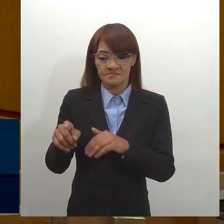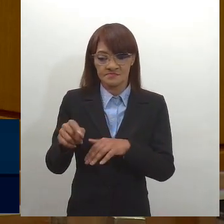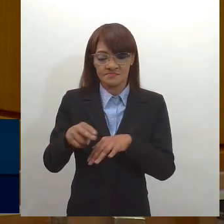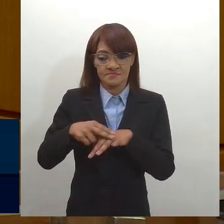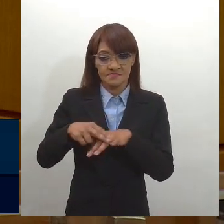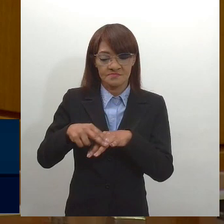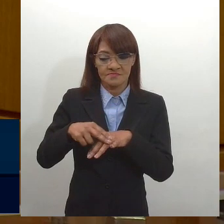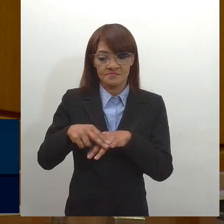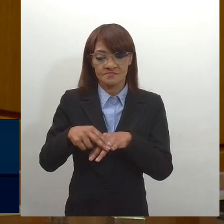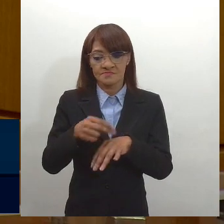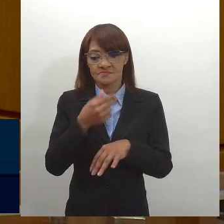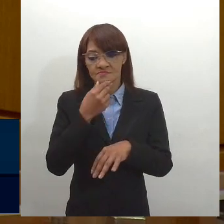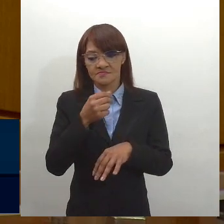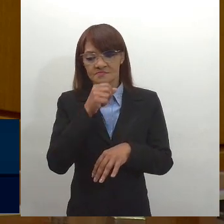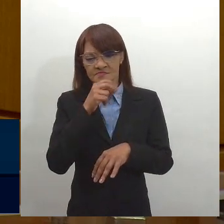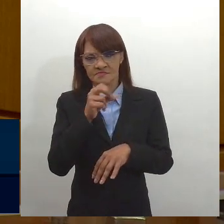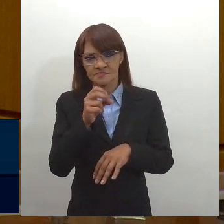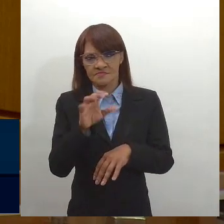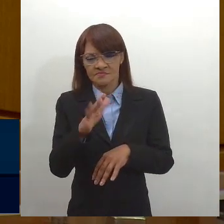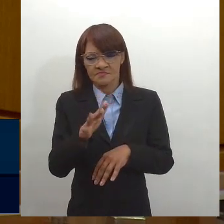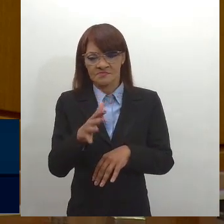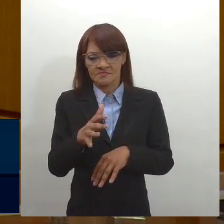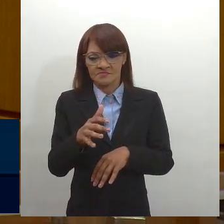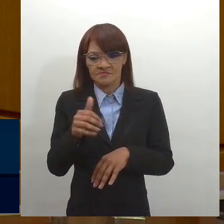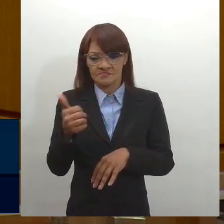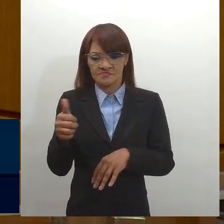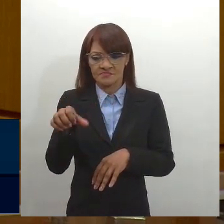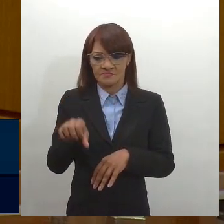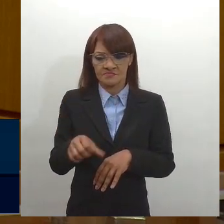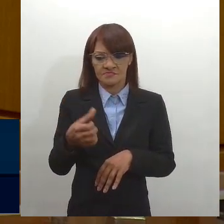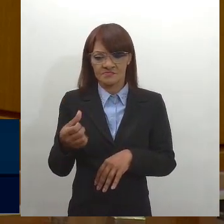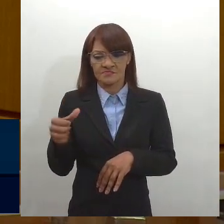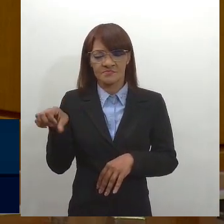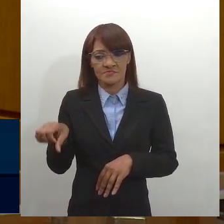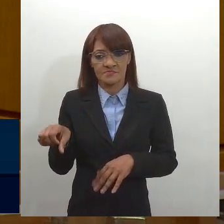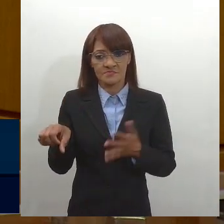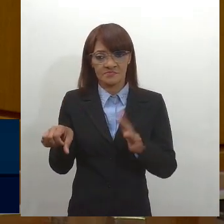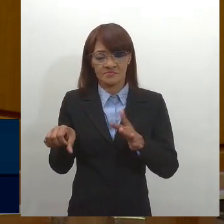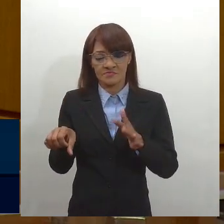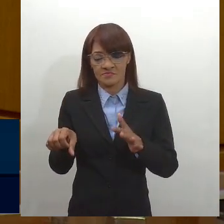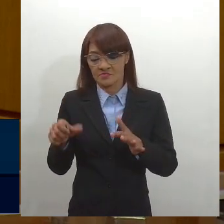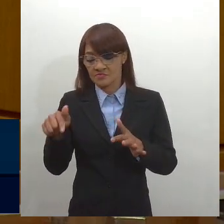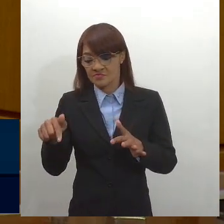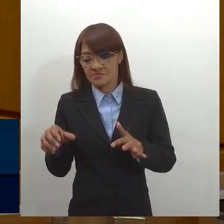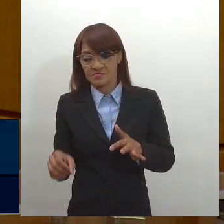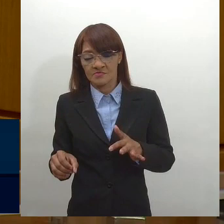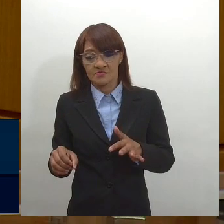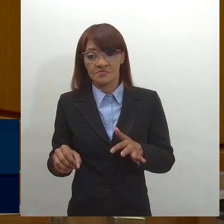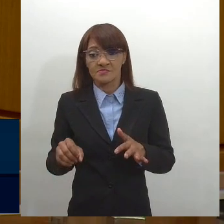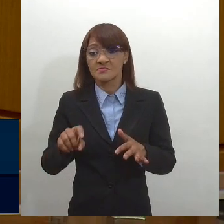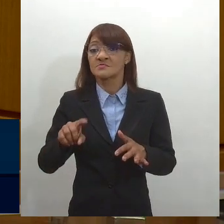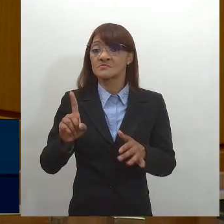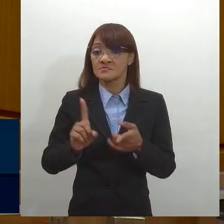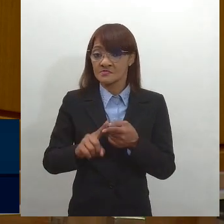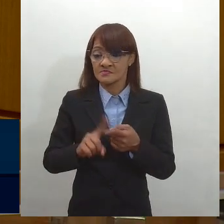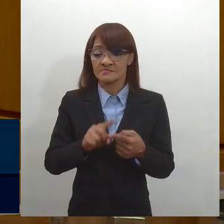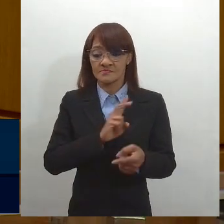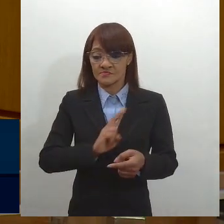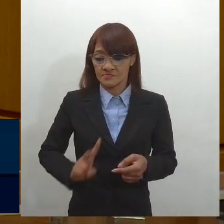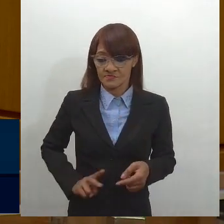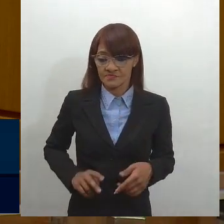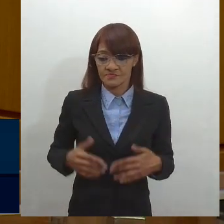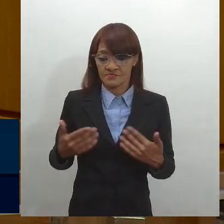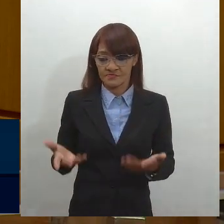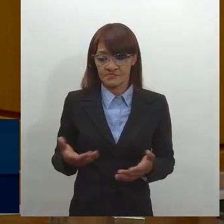final dos anos 1969-70, era vereador e tinha participado de